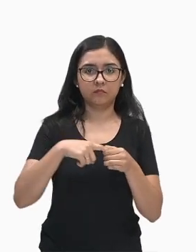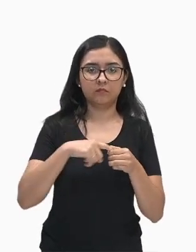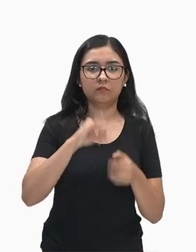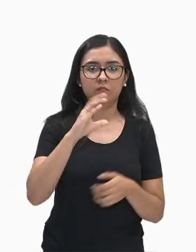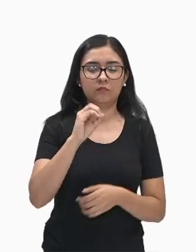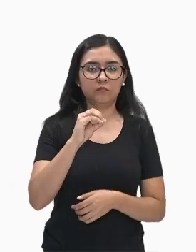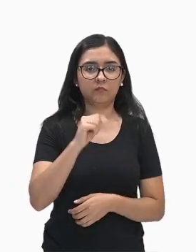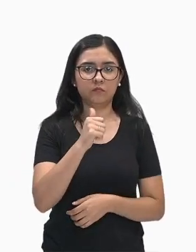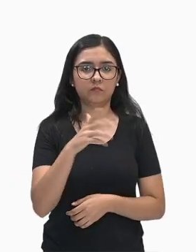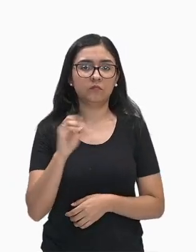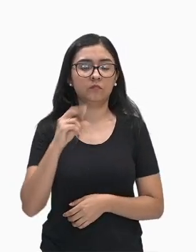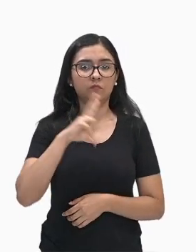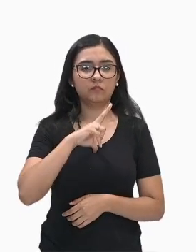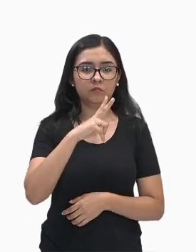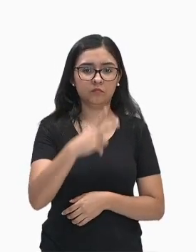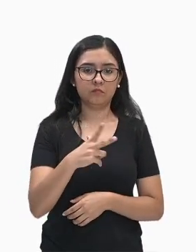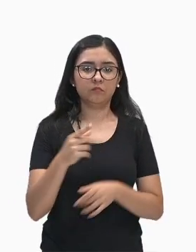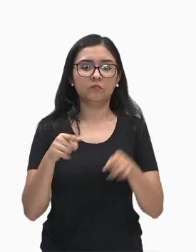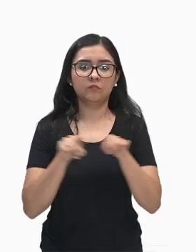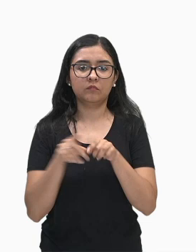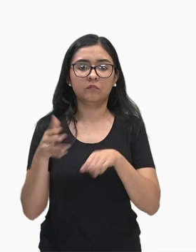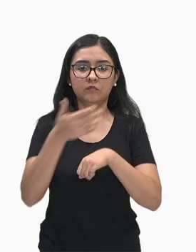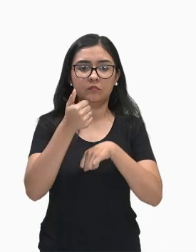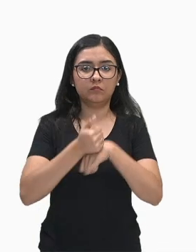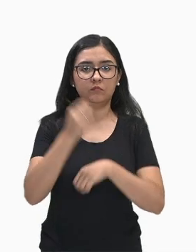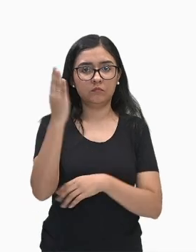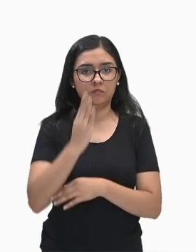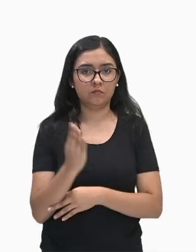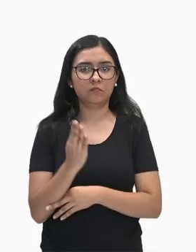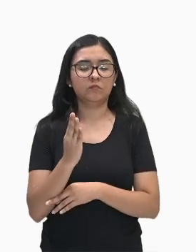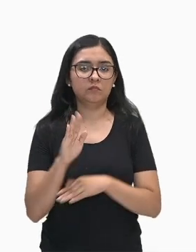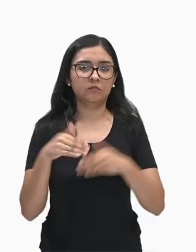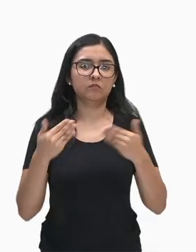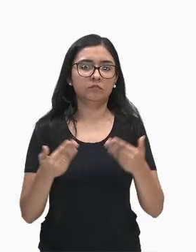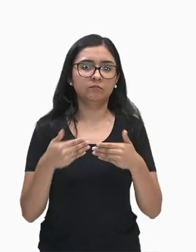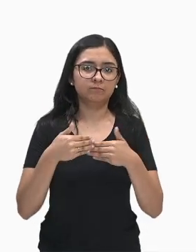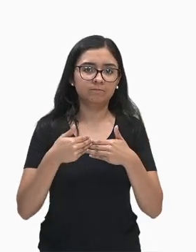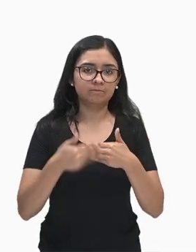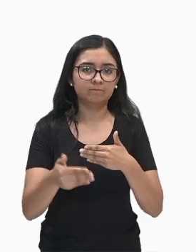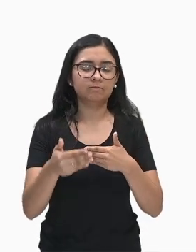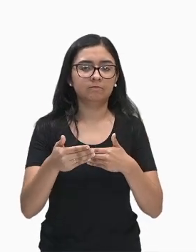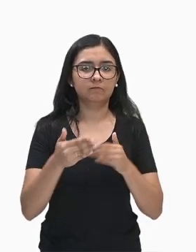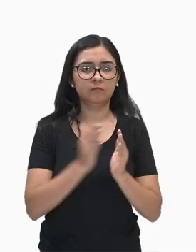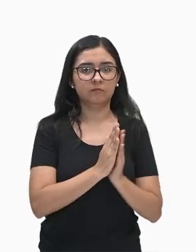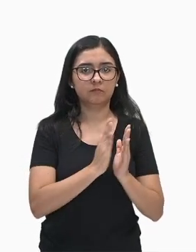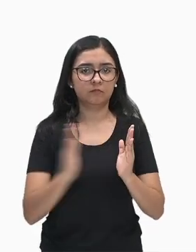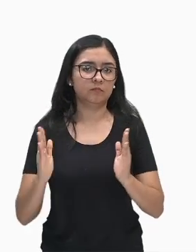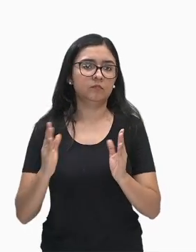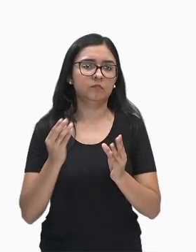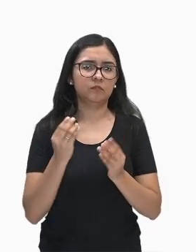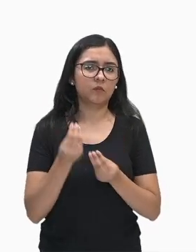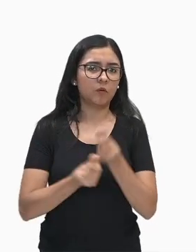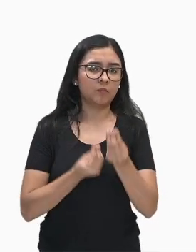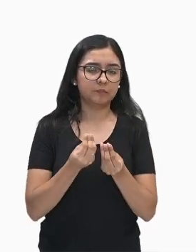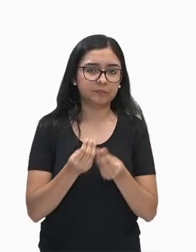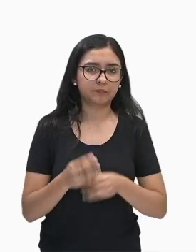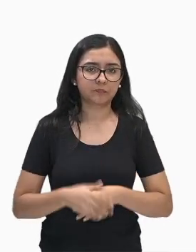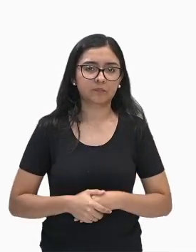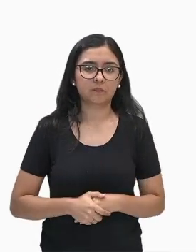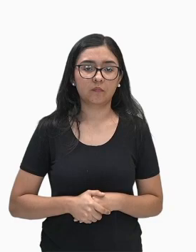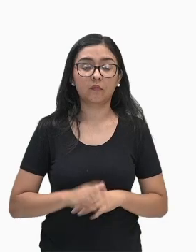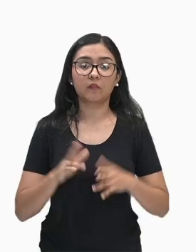a recolonização do Brasil foram determinantes nesse processo. O que se dá aí?